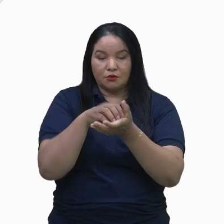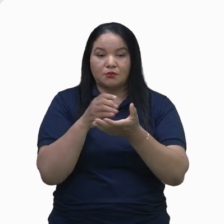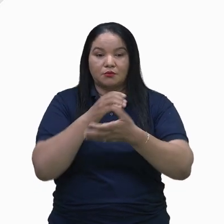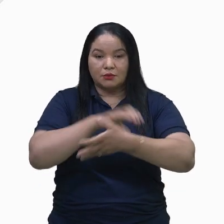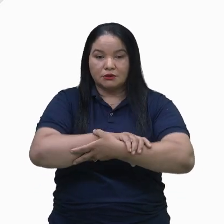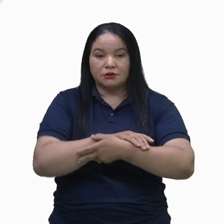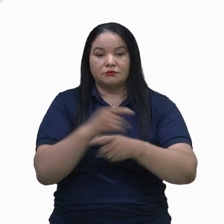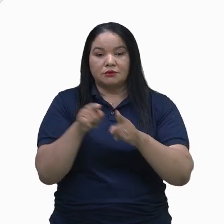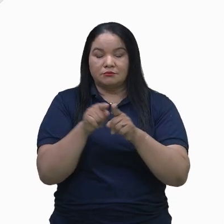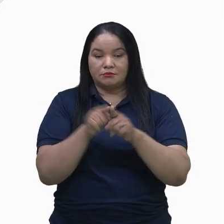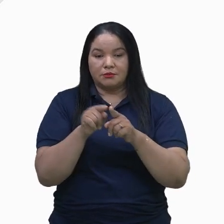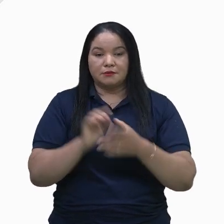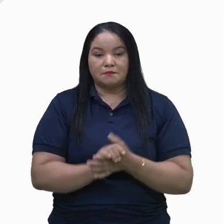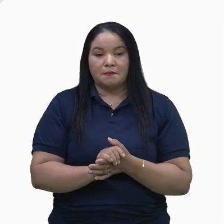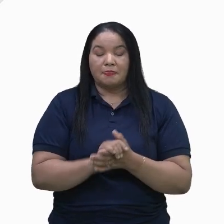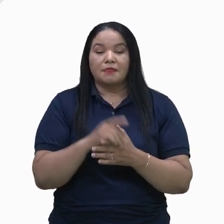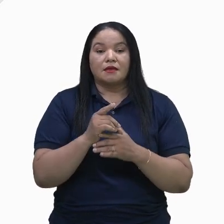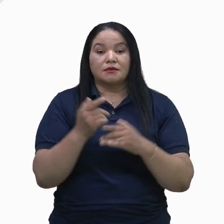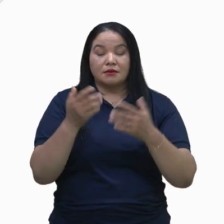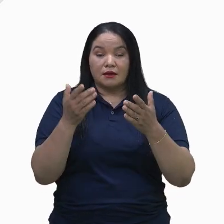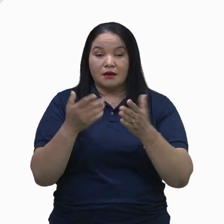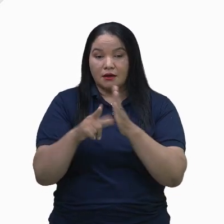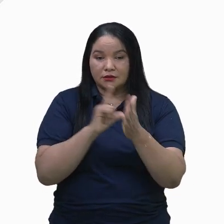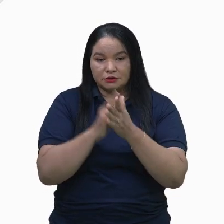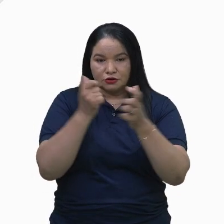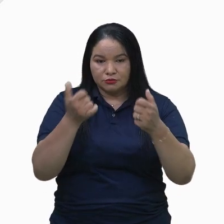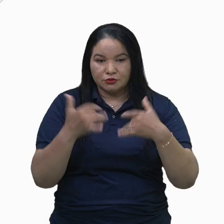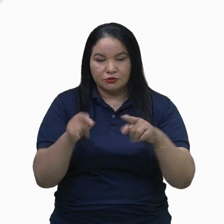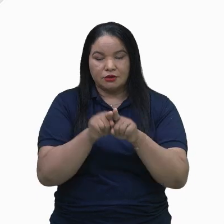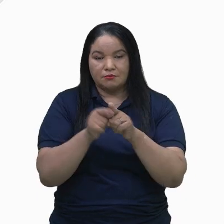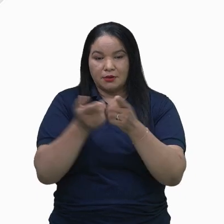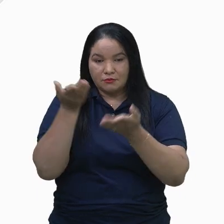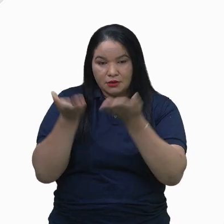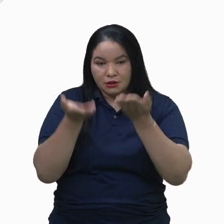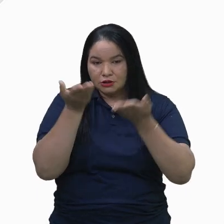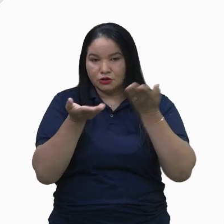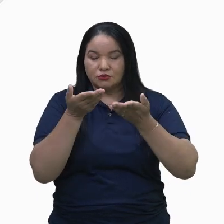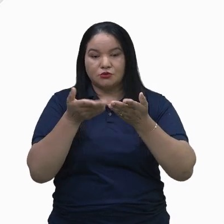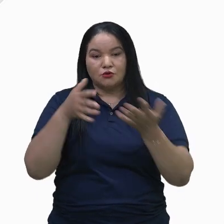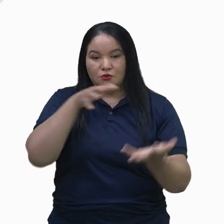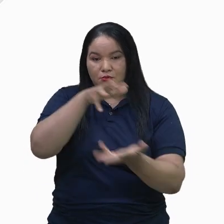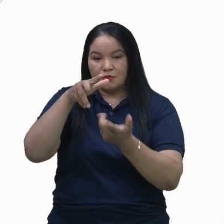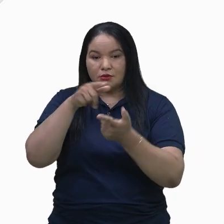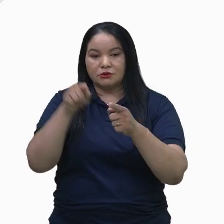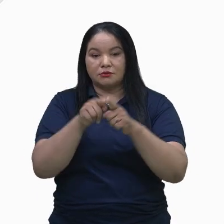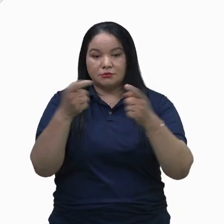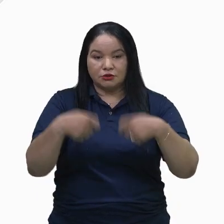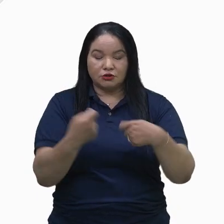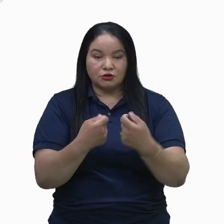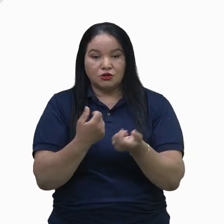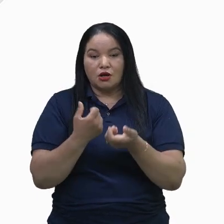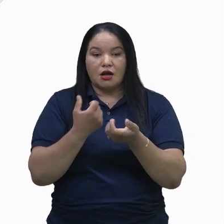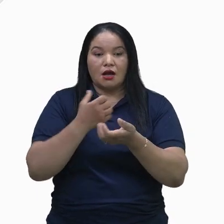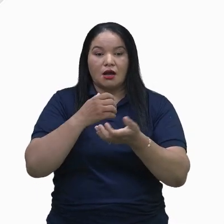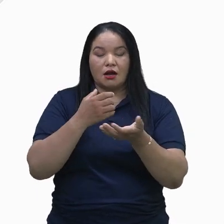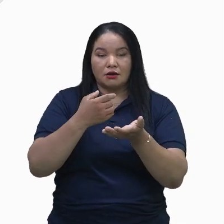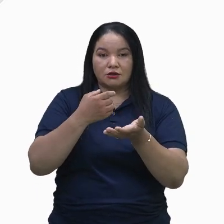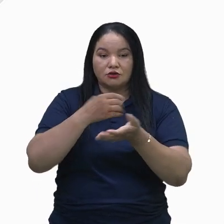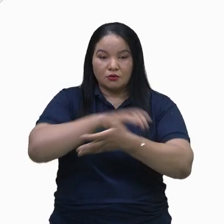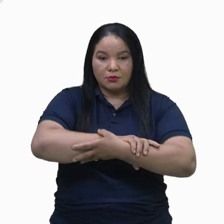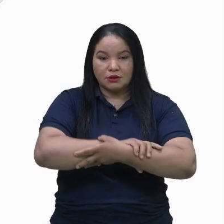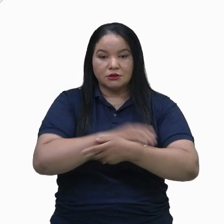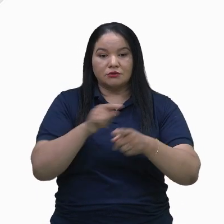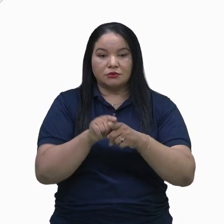problema, como a gente pontuou lá no início, né, a questão do equilíbrio global, ele exige cooperação entre os países da bacia amazônica